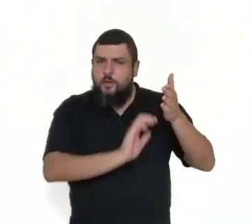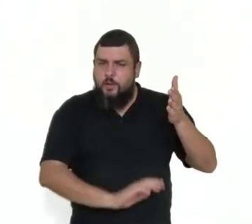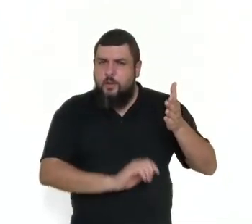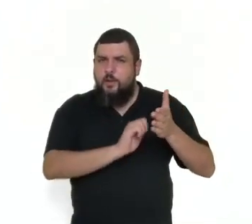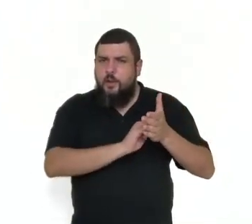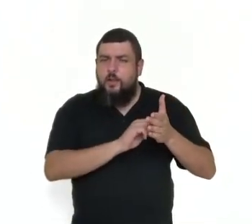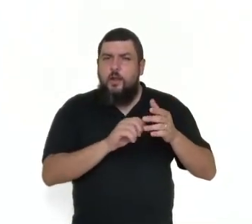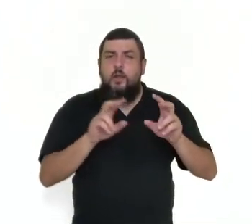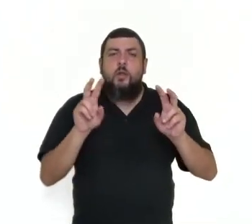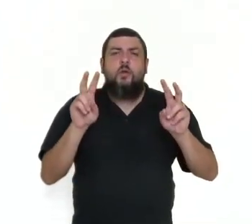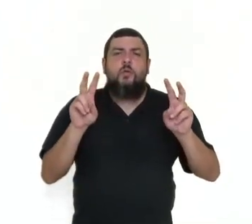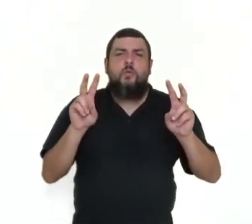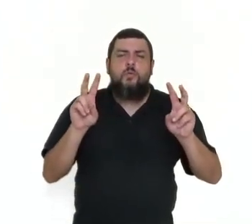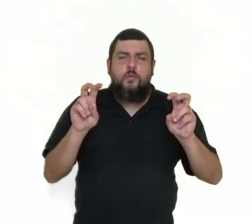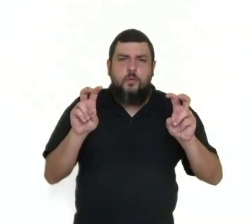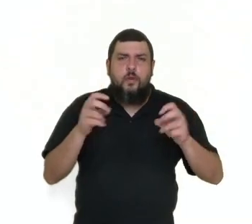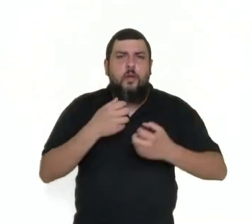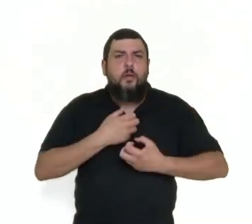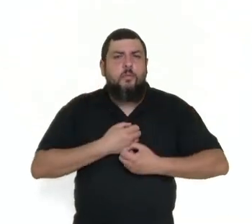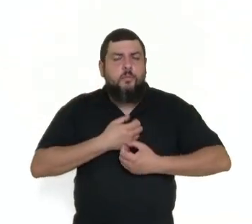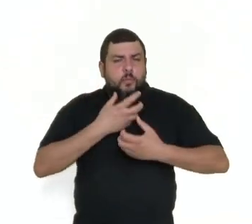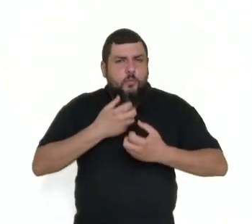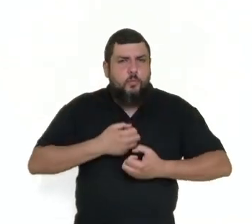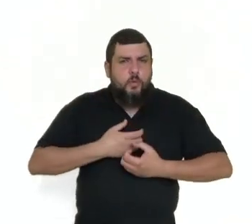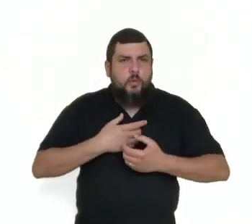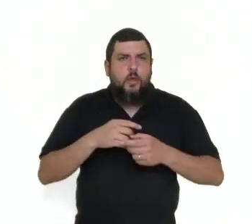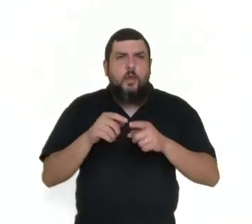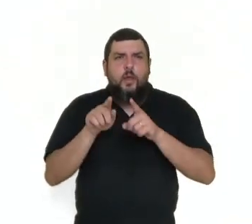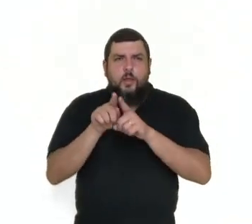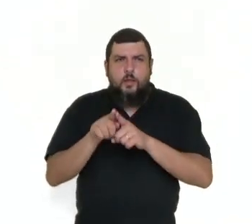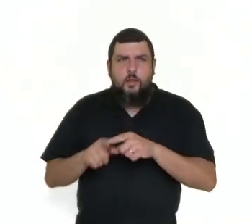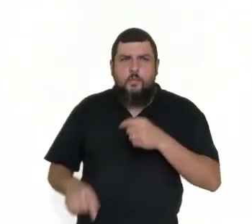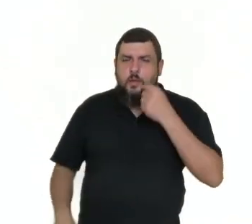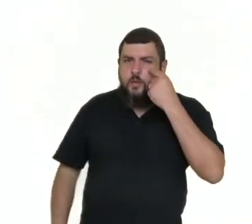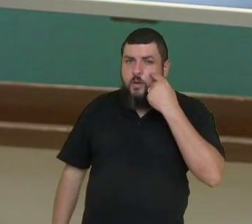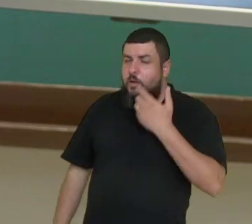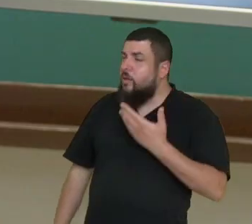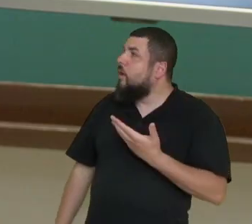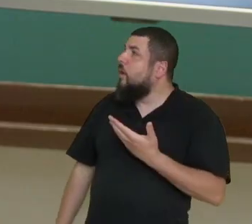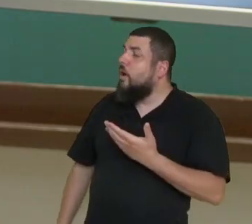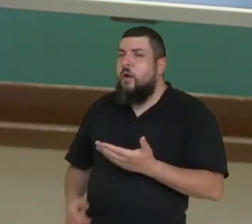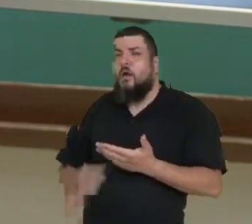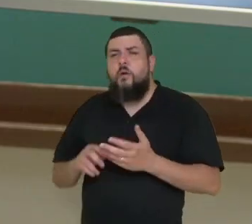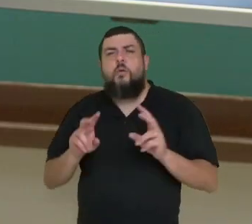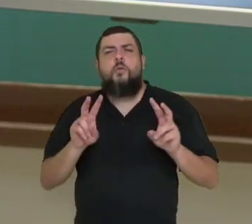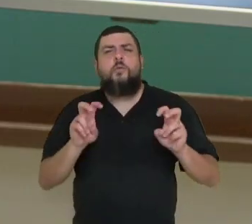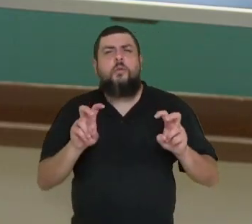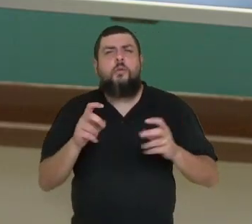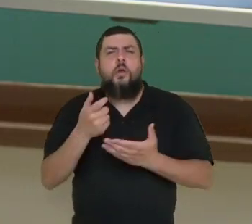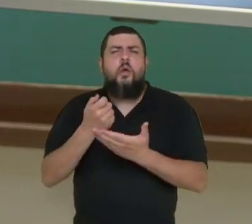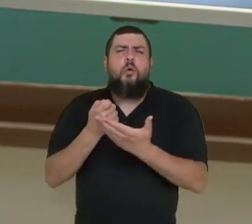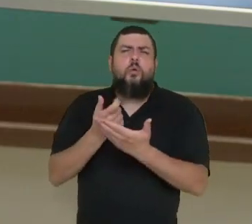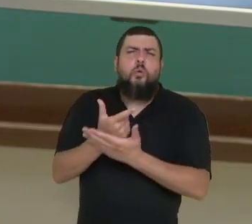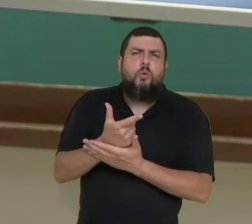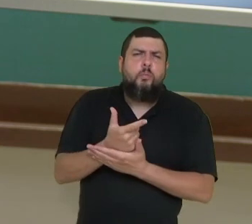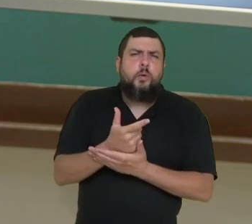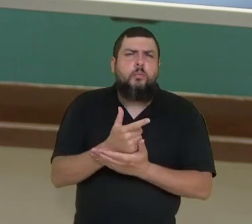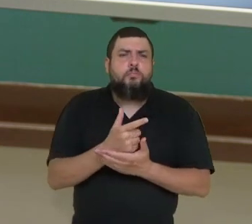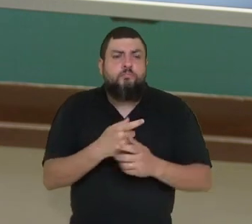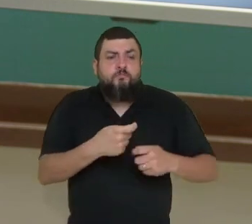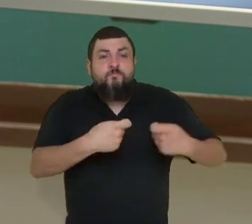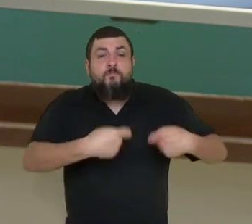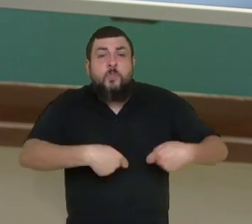tema compras essencial e supérfluo, né? Ali vocês terão textos também de apoio que